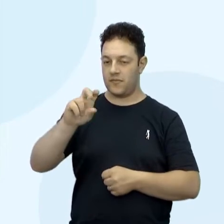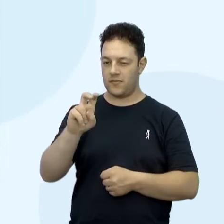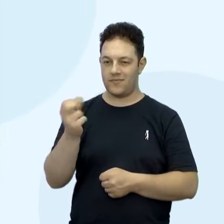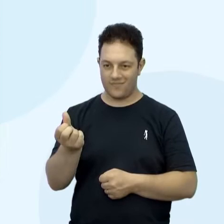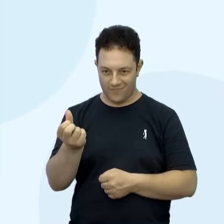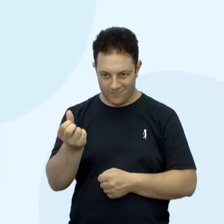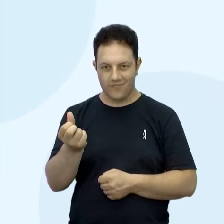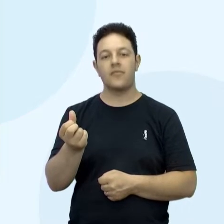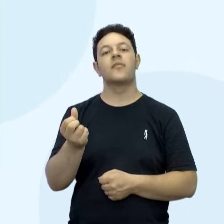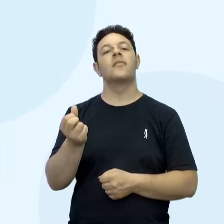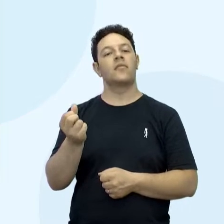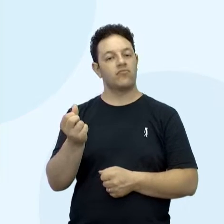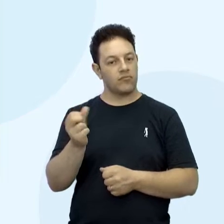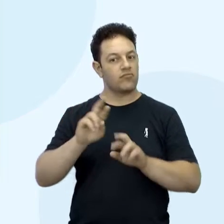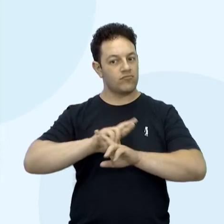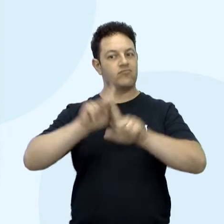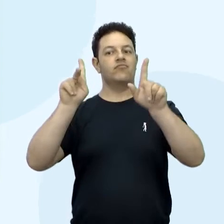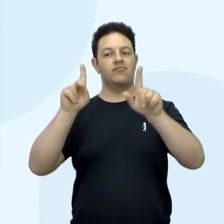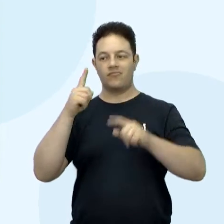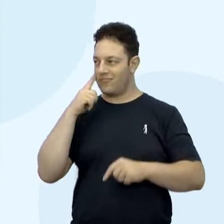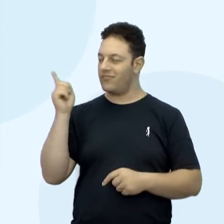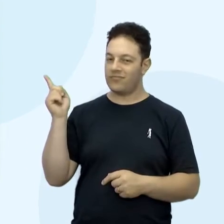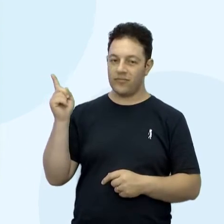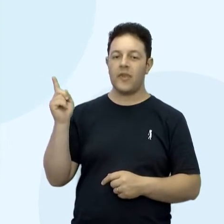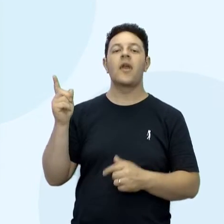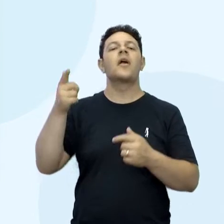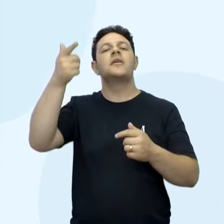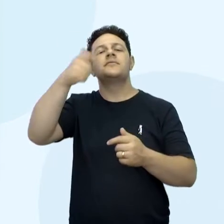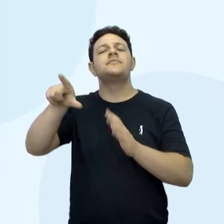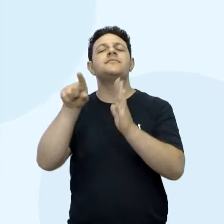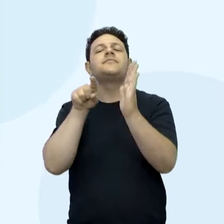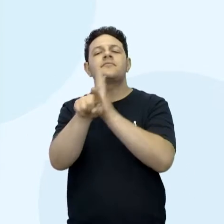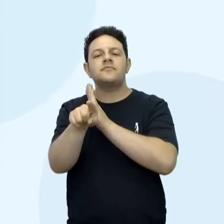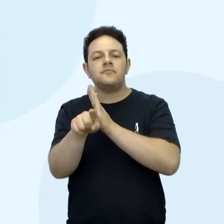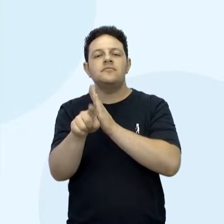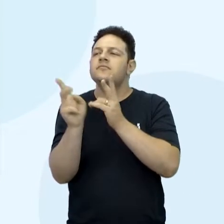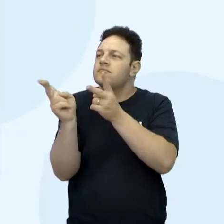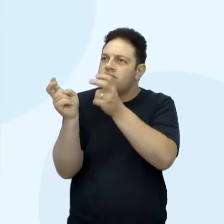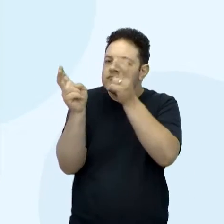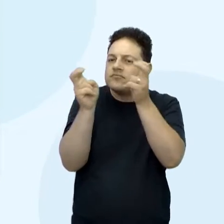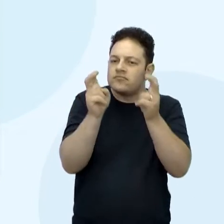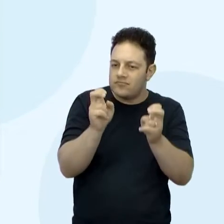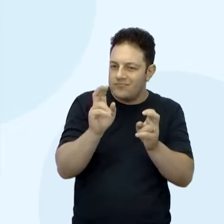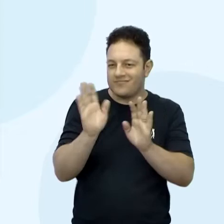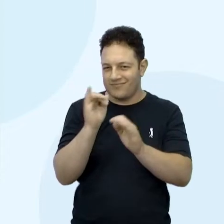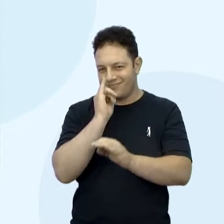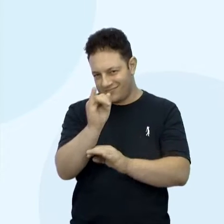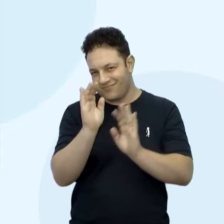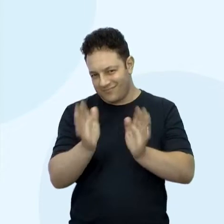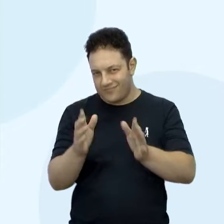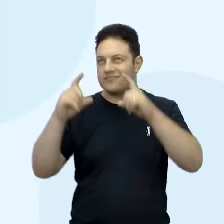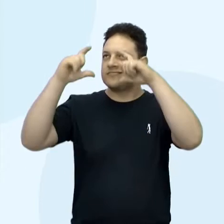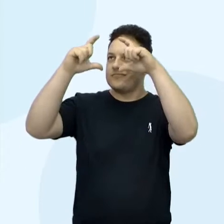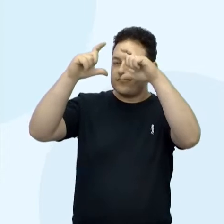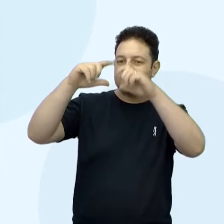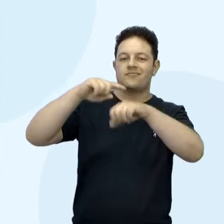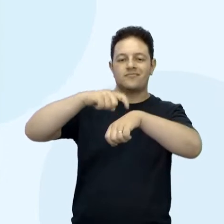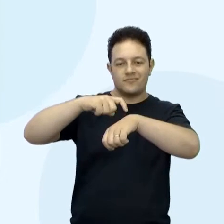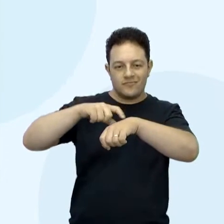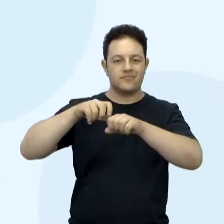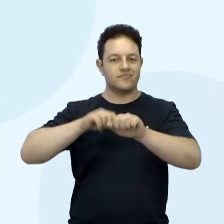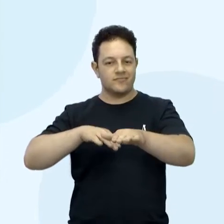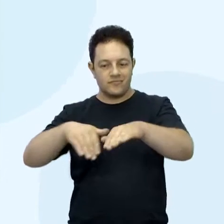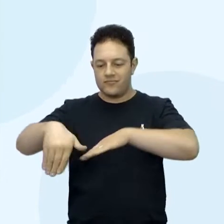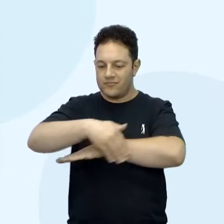1956. Já vimos bastante diferenças, né? Que características podemos destacar? É o que a gente falou agora, né?